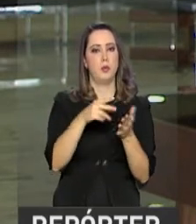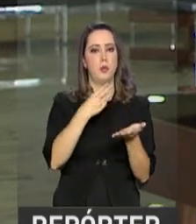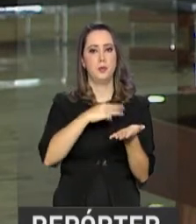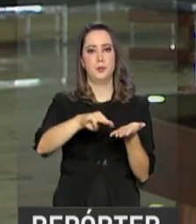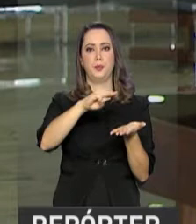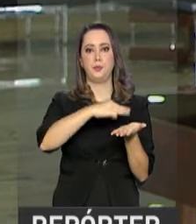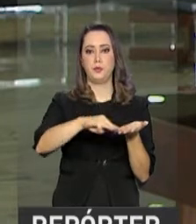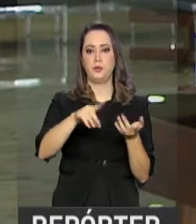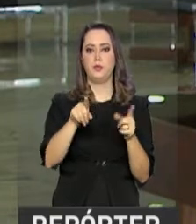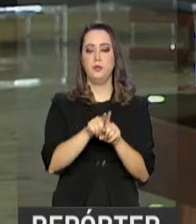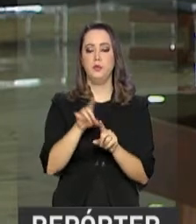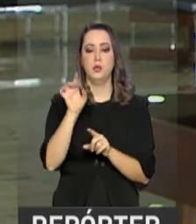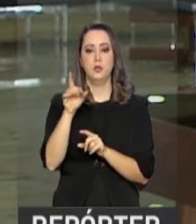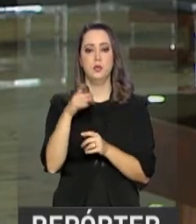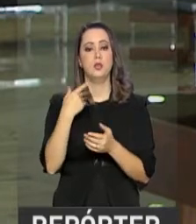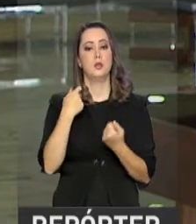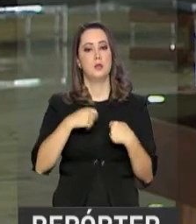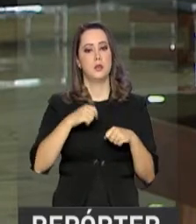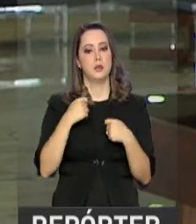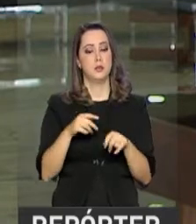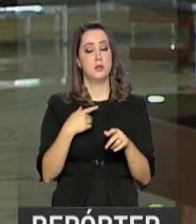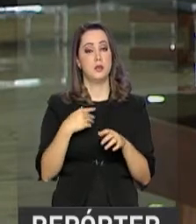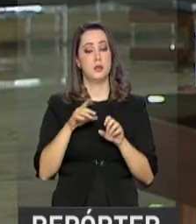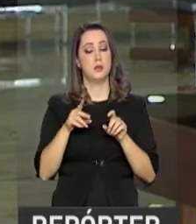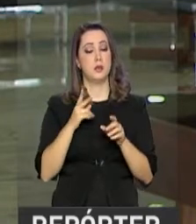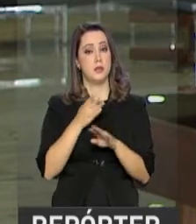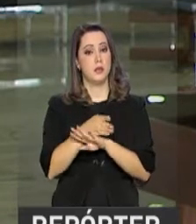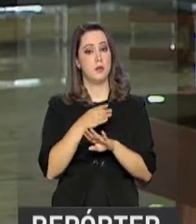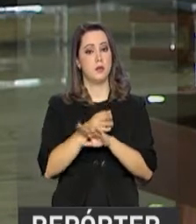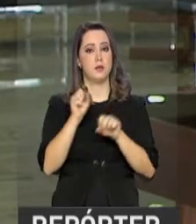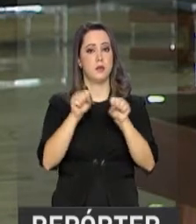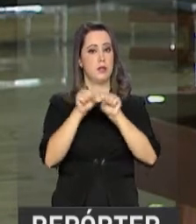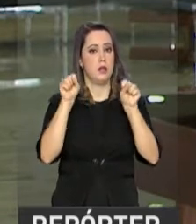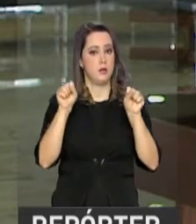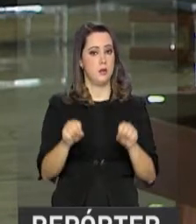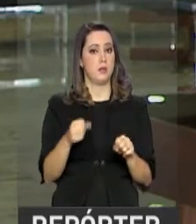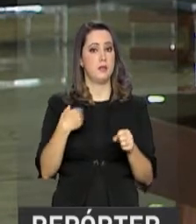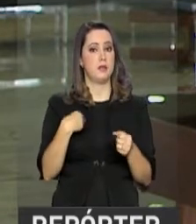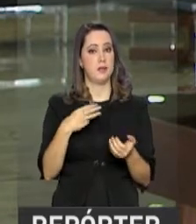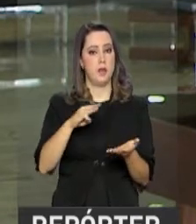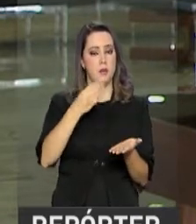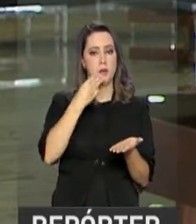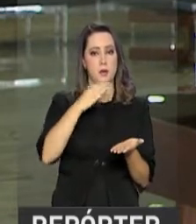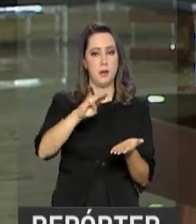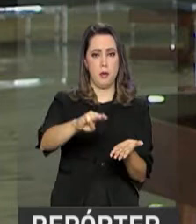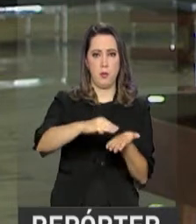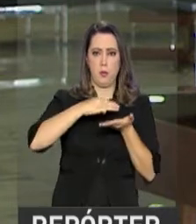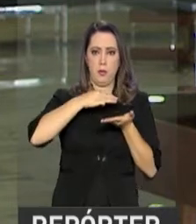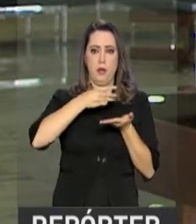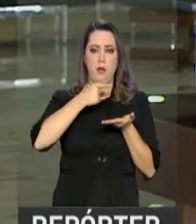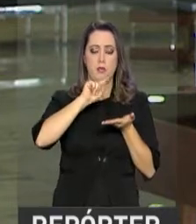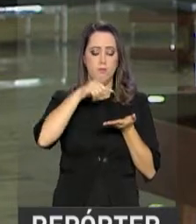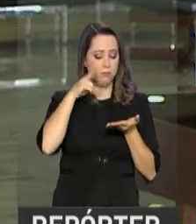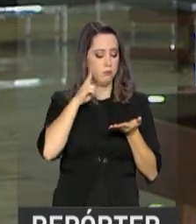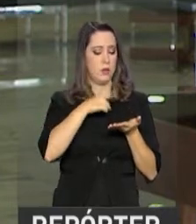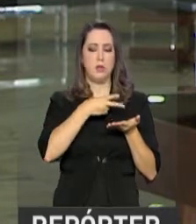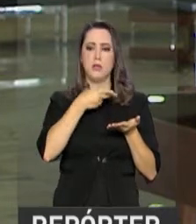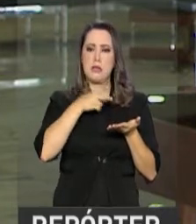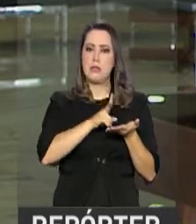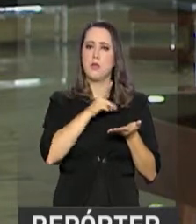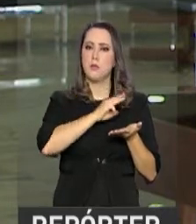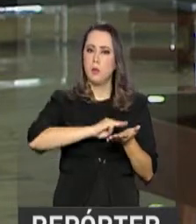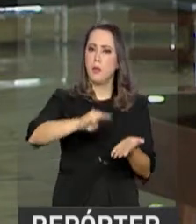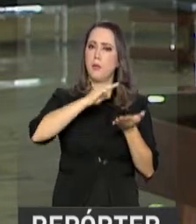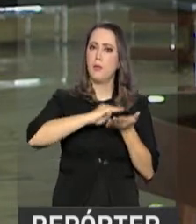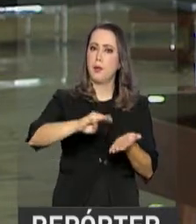basta eles se cadastrarem no sistema também via sms ea partir daí vão receber regularmente